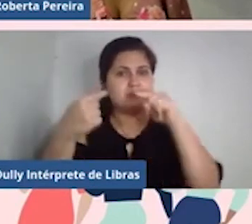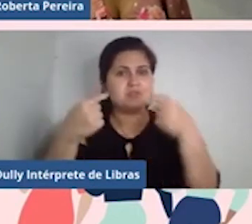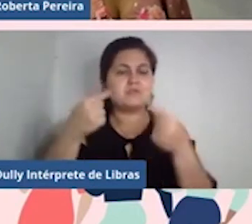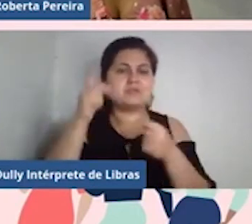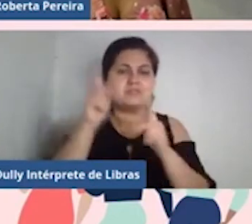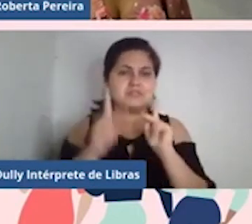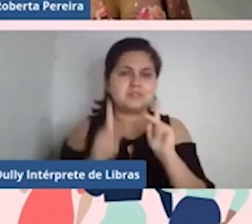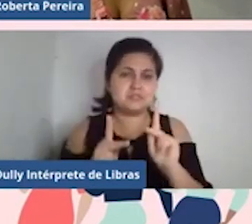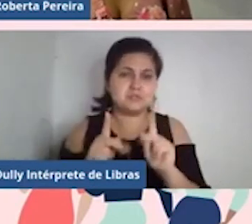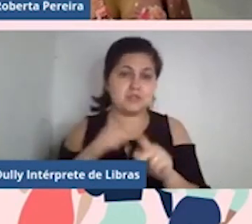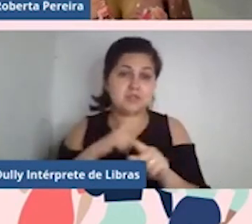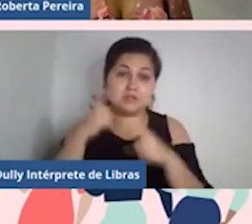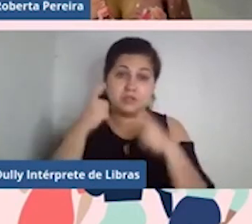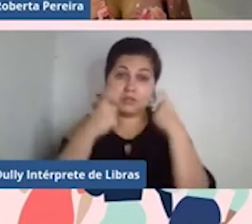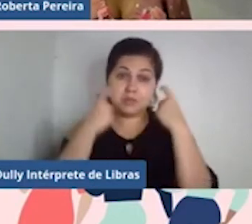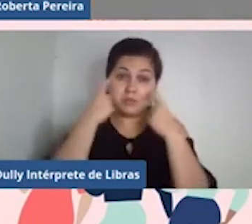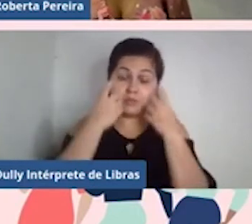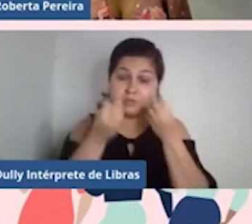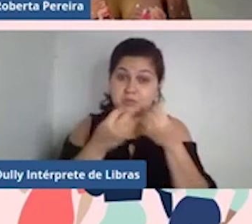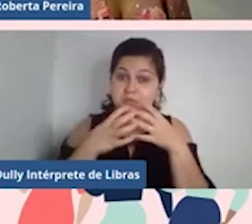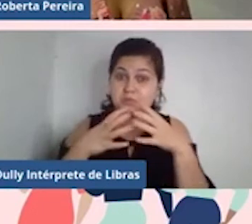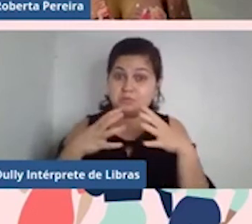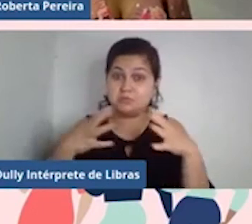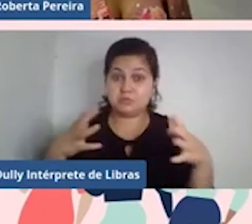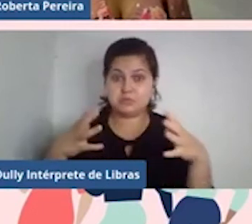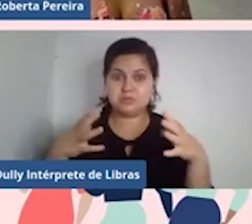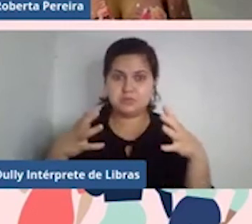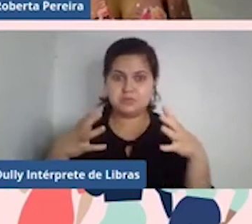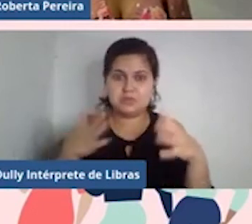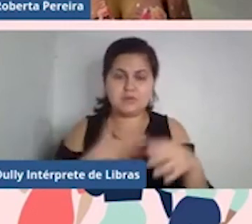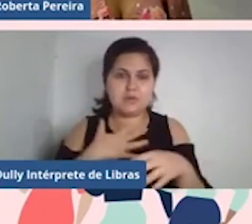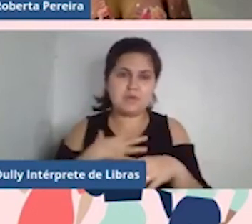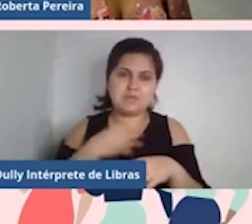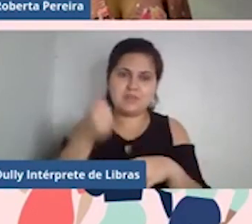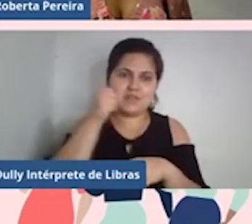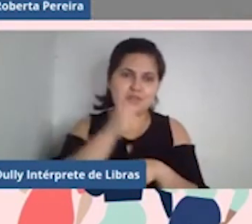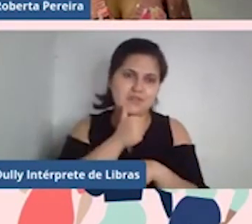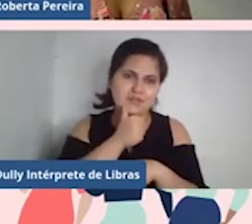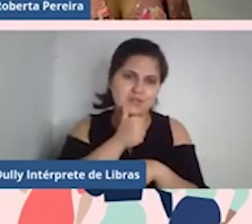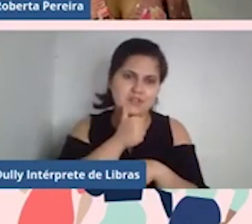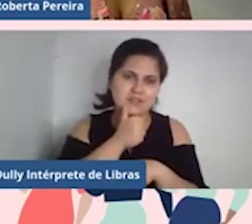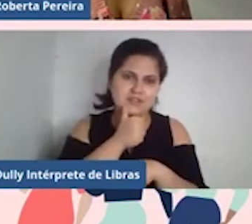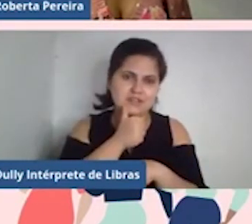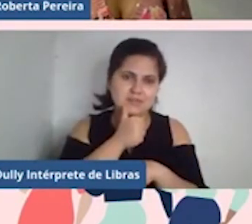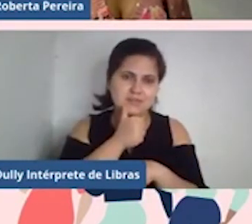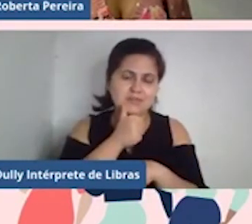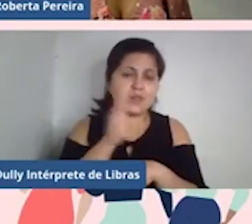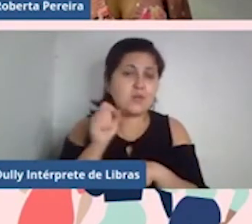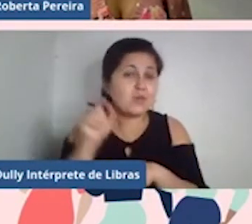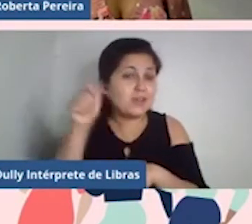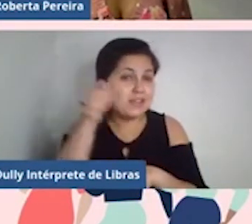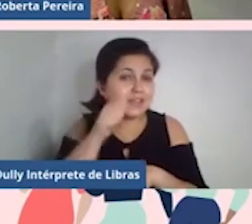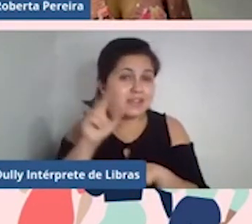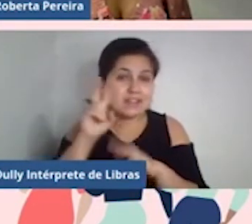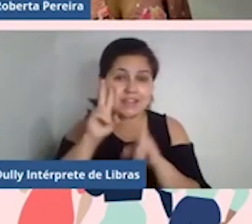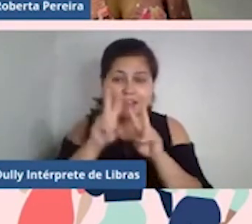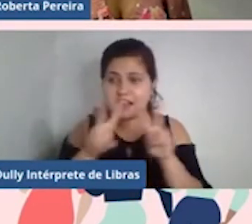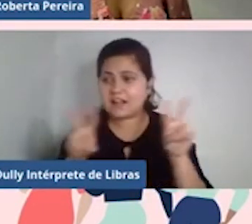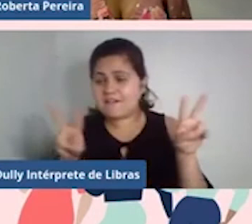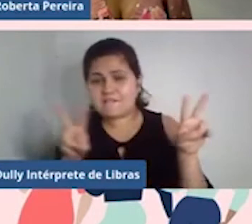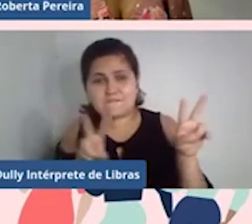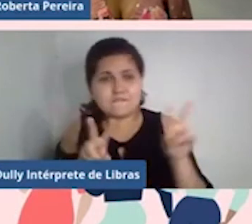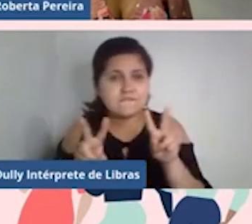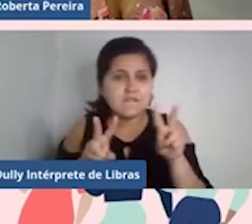né? Eu tenho uma preocupação muito grande com a minha filha, né? Com o que ela vê ao redor dela